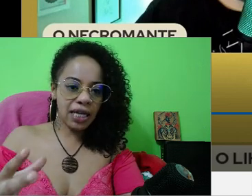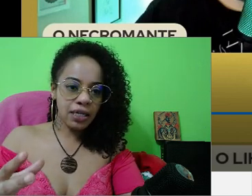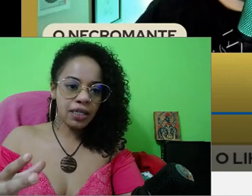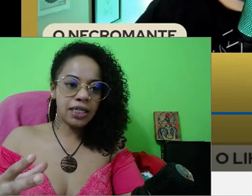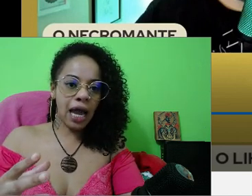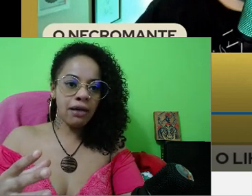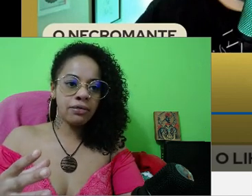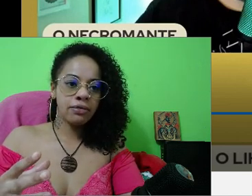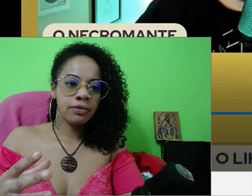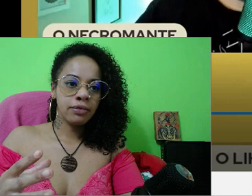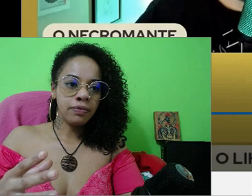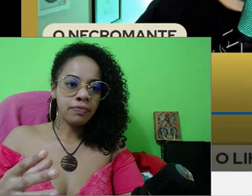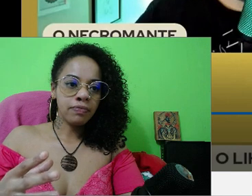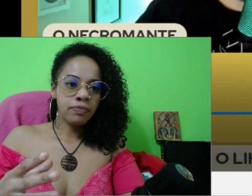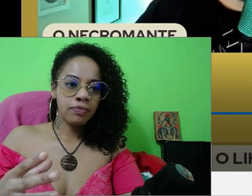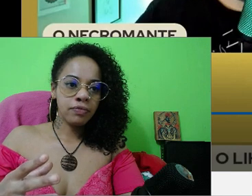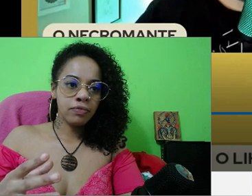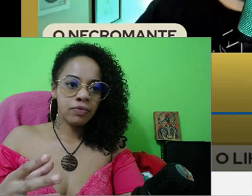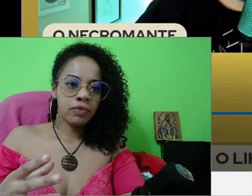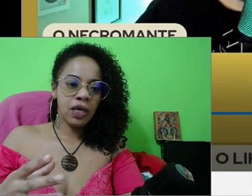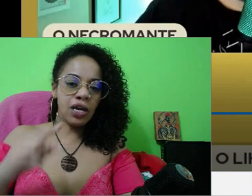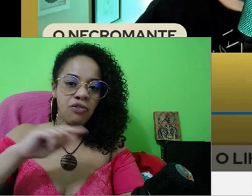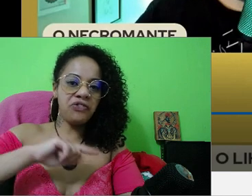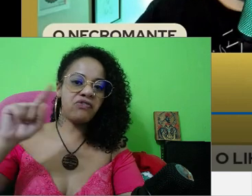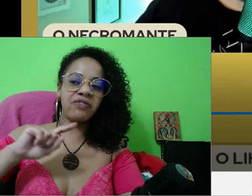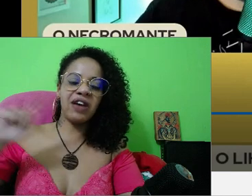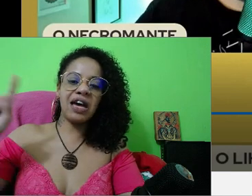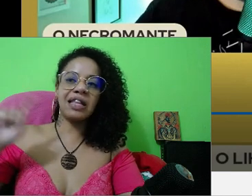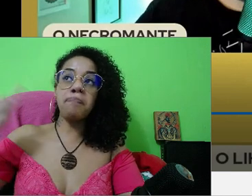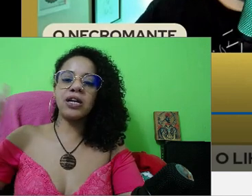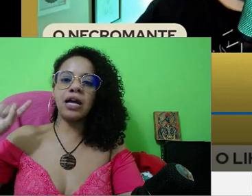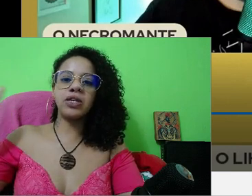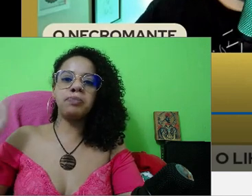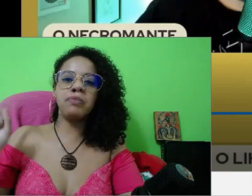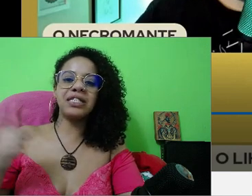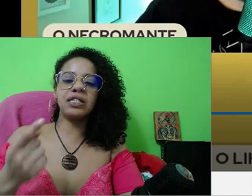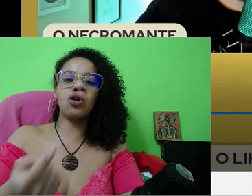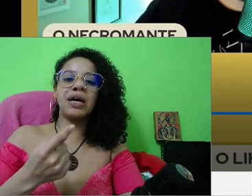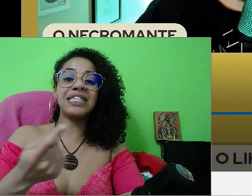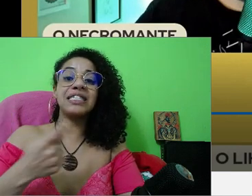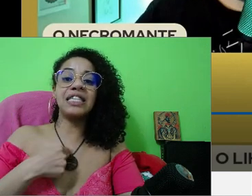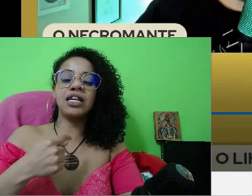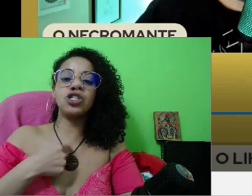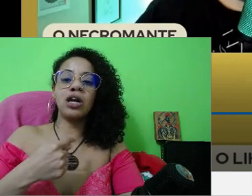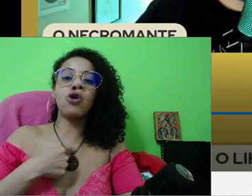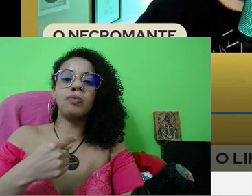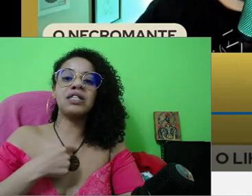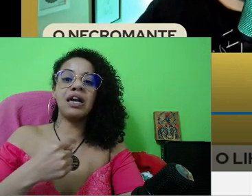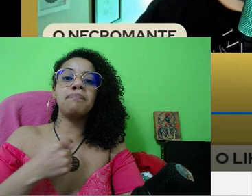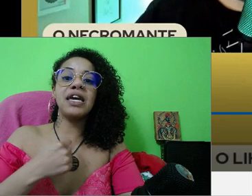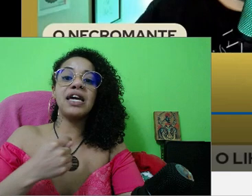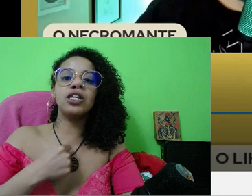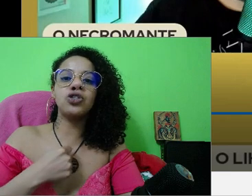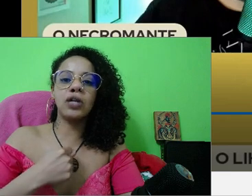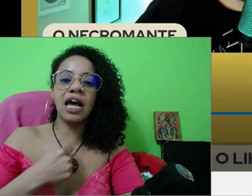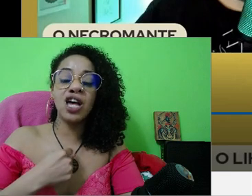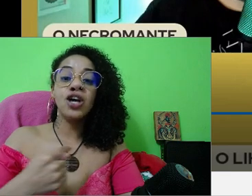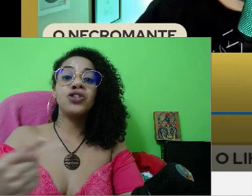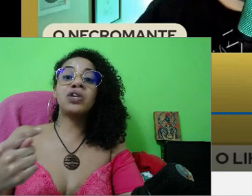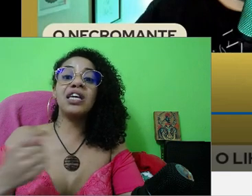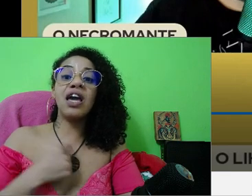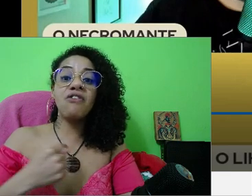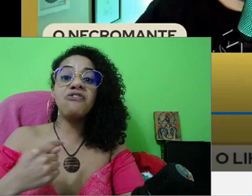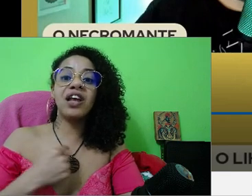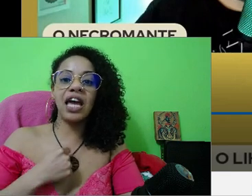da idiota né E no fim você vai até perdendo as premissas e começa a se questionar eu comecei a me